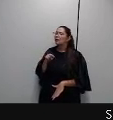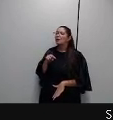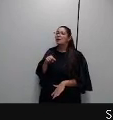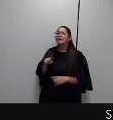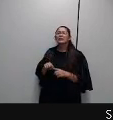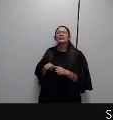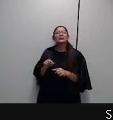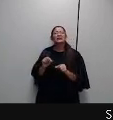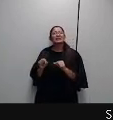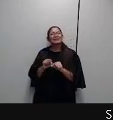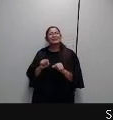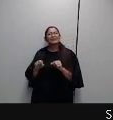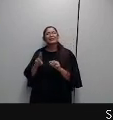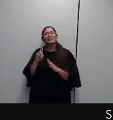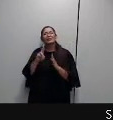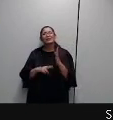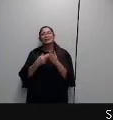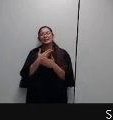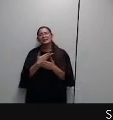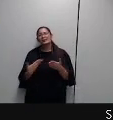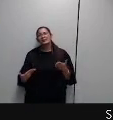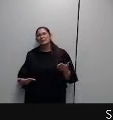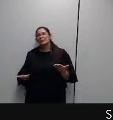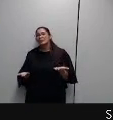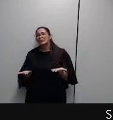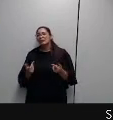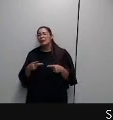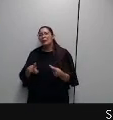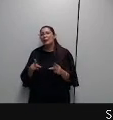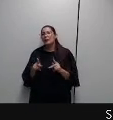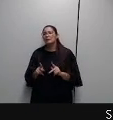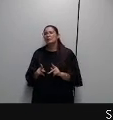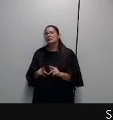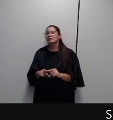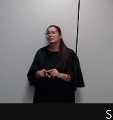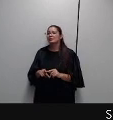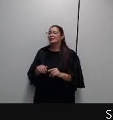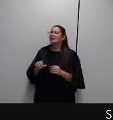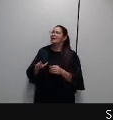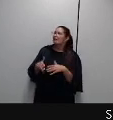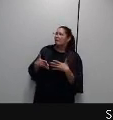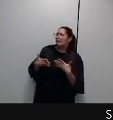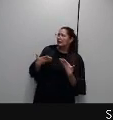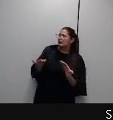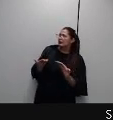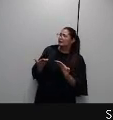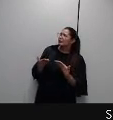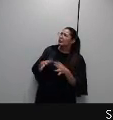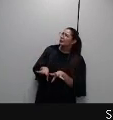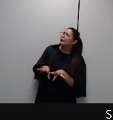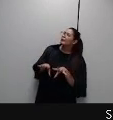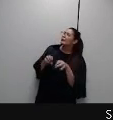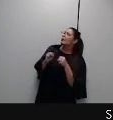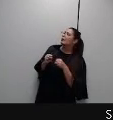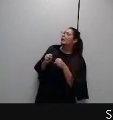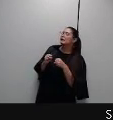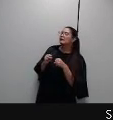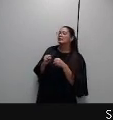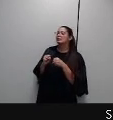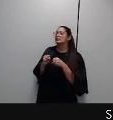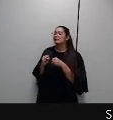receita patrimonial TAM e a natureza dessa cobrança pelo departamento Nacional de produção